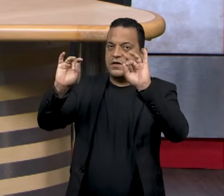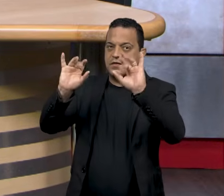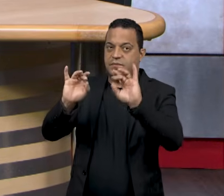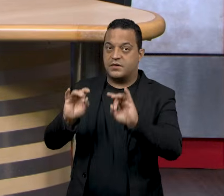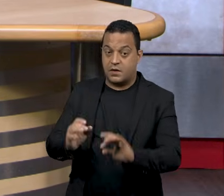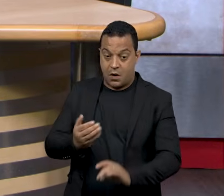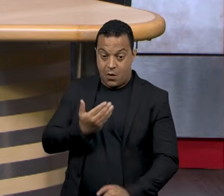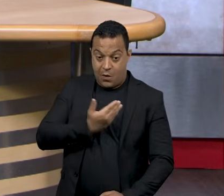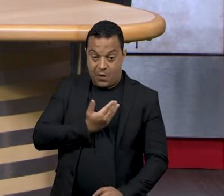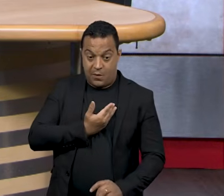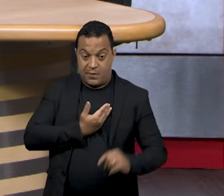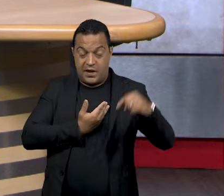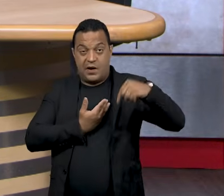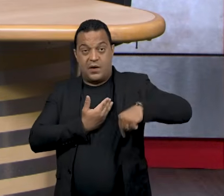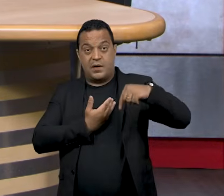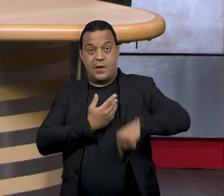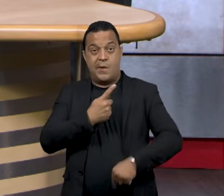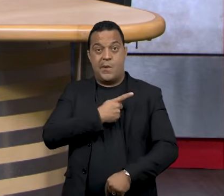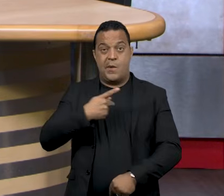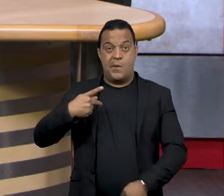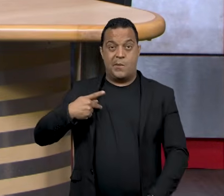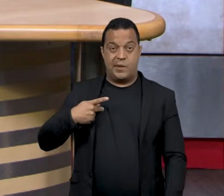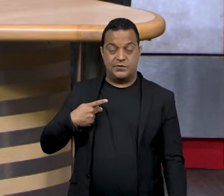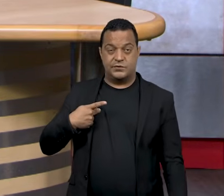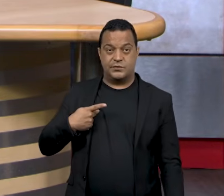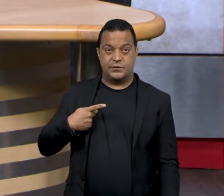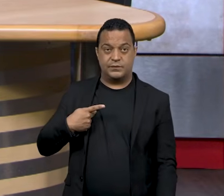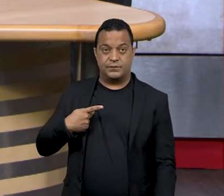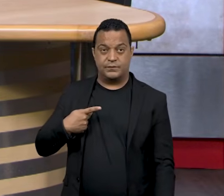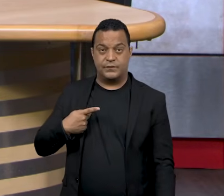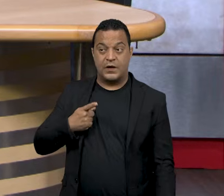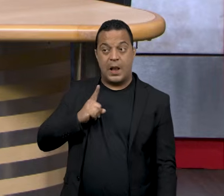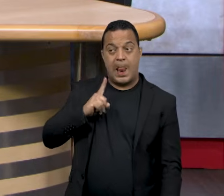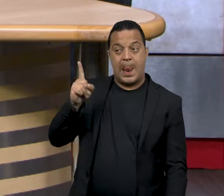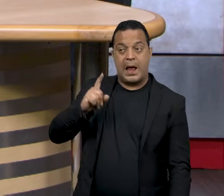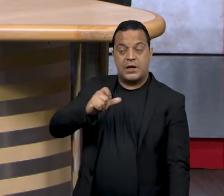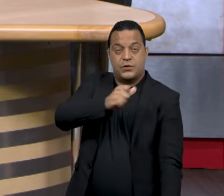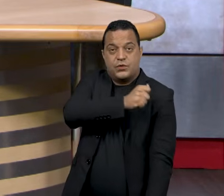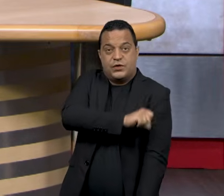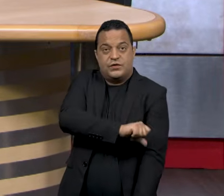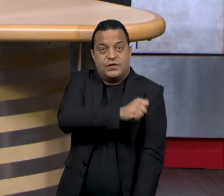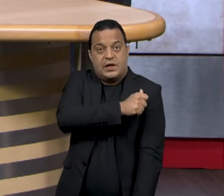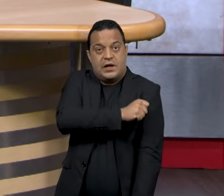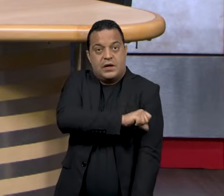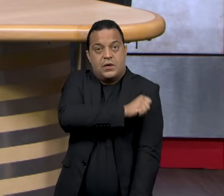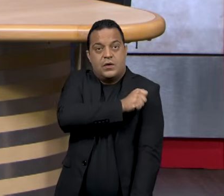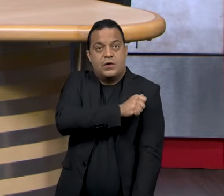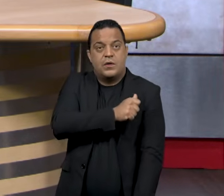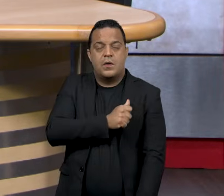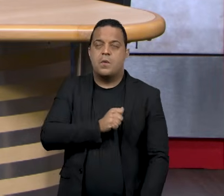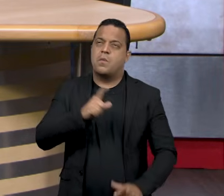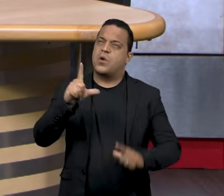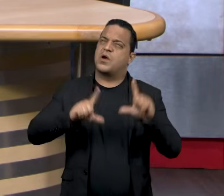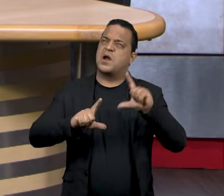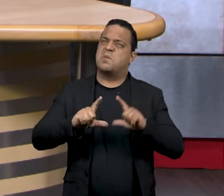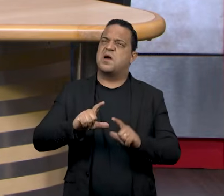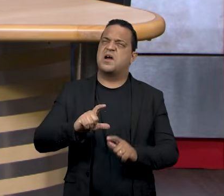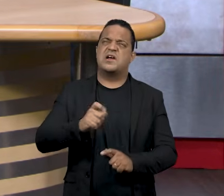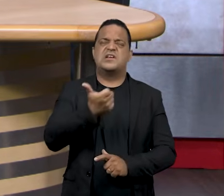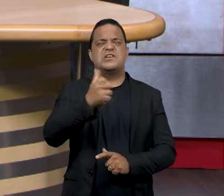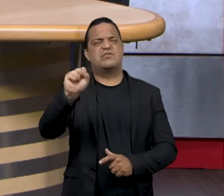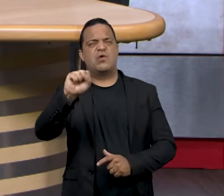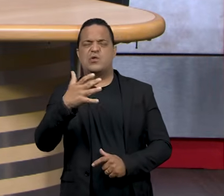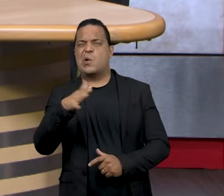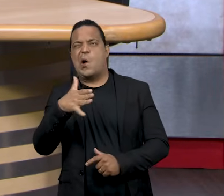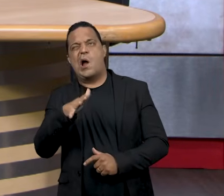muito especial que eu trouxe um amigo meu aqui, que foi o pastor Francisco Albino, lá do Rio de Janeiro. Muito bom. Foi o nosso programa número